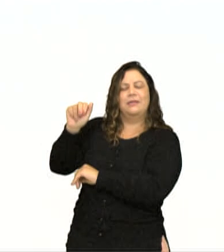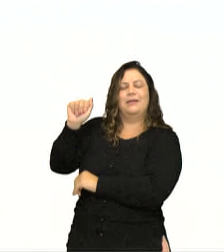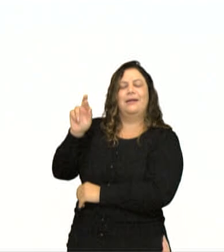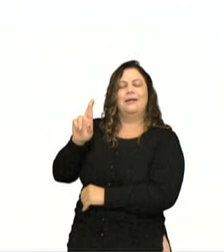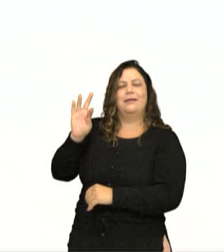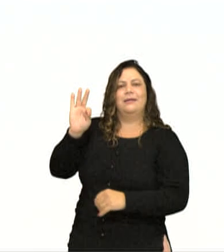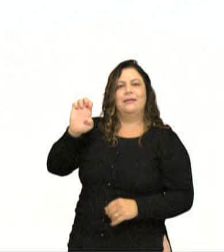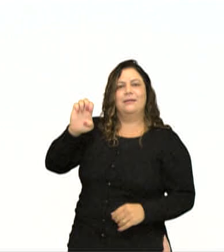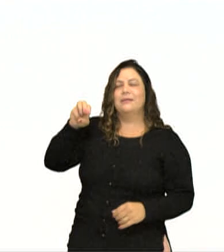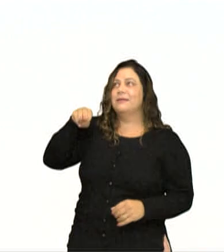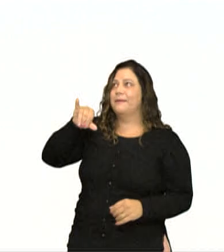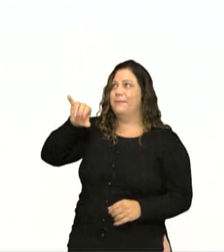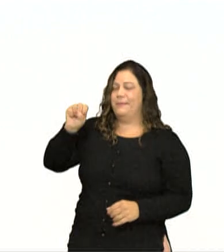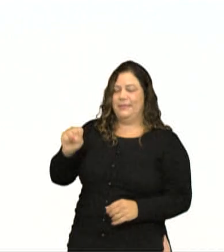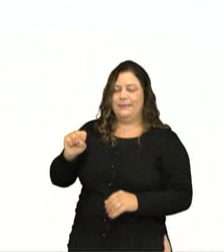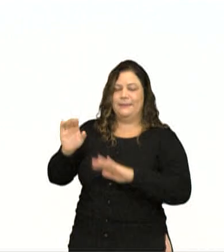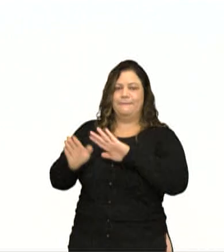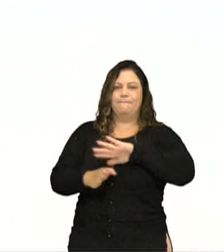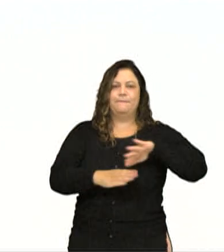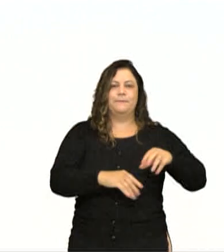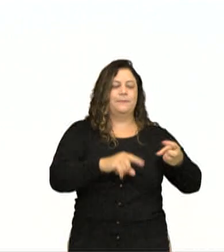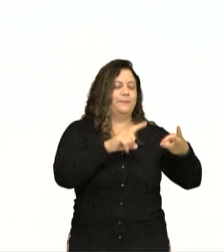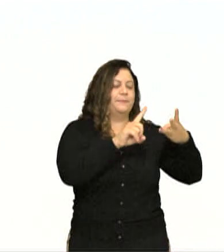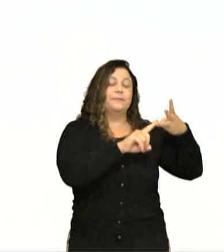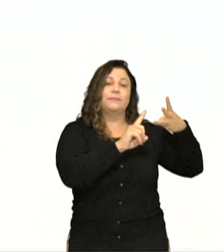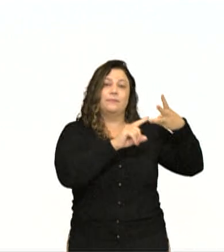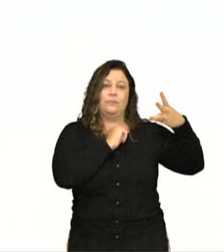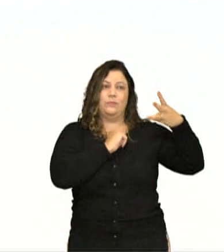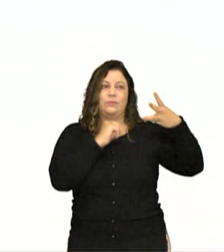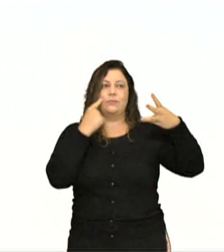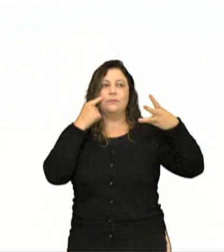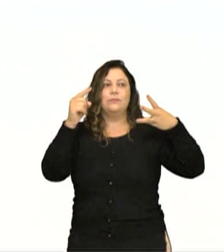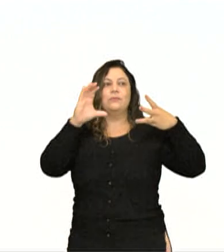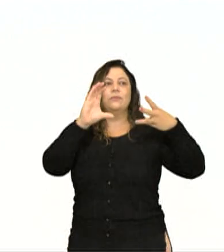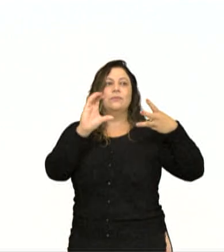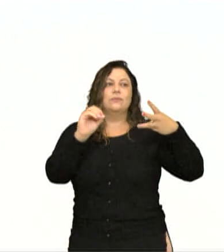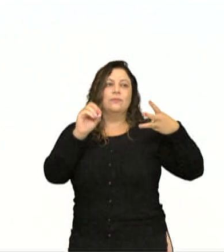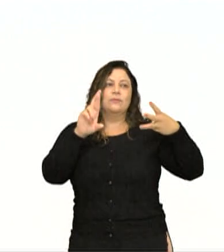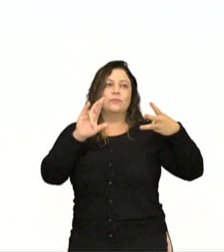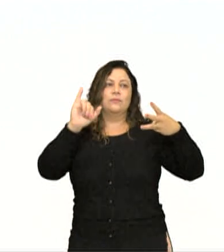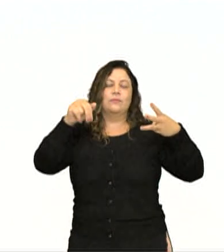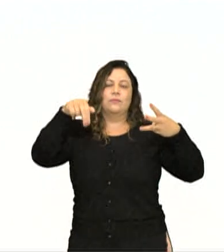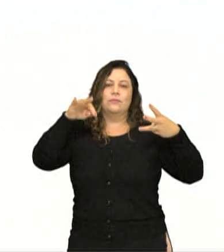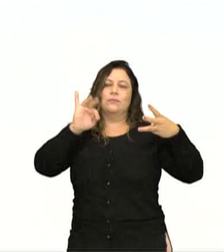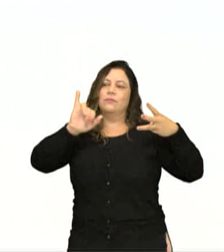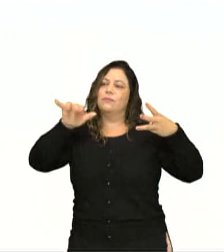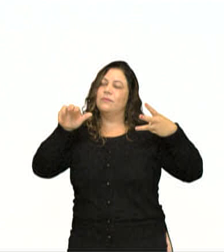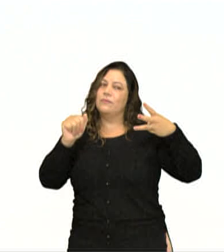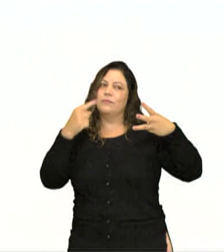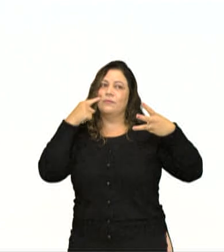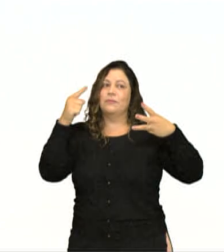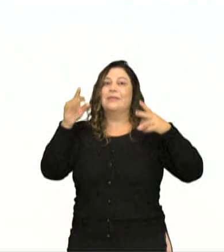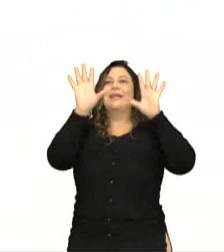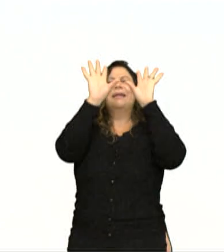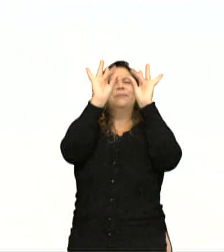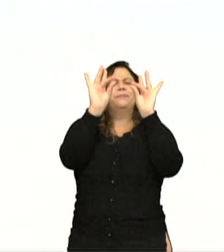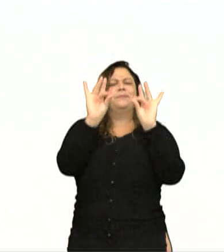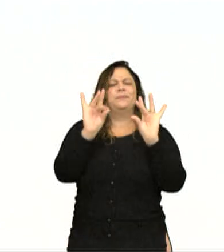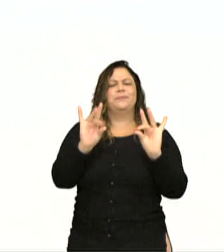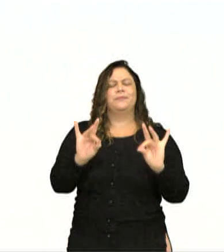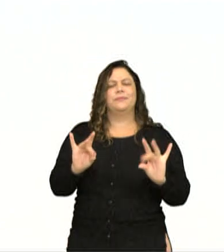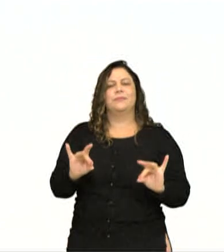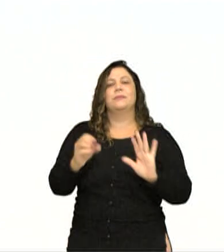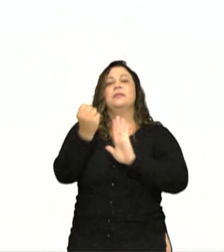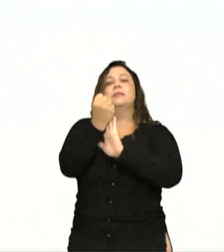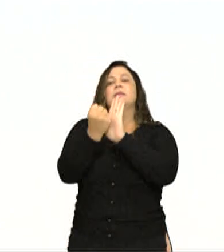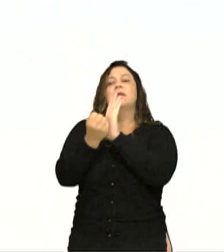A coluna coríntia, olha só, também é bem elaborada, né? Cheia de detalhes. Então, sua origem remonta ao século V